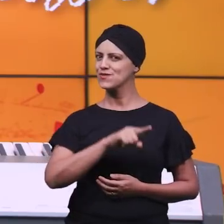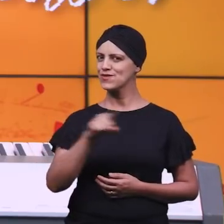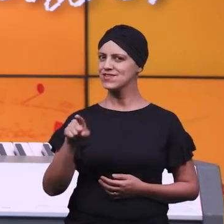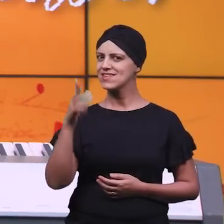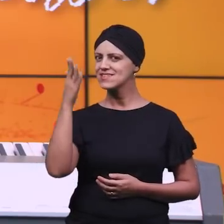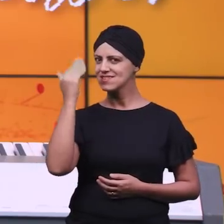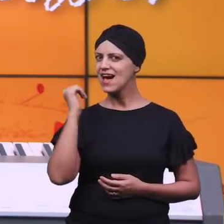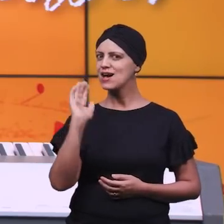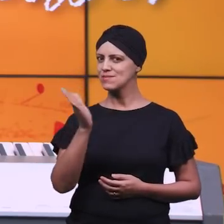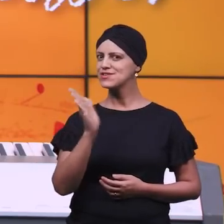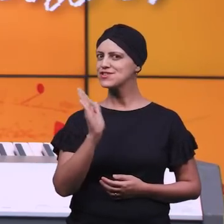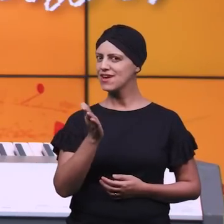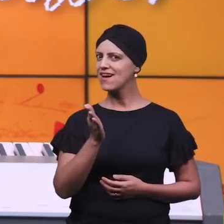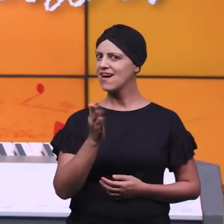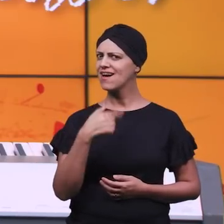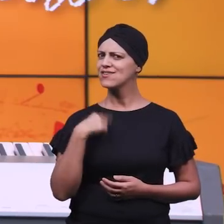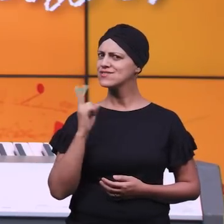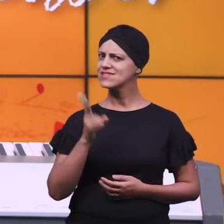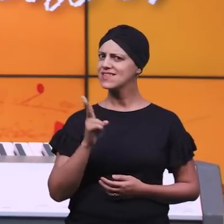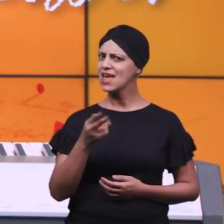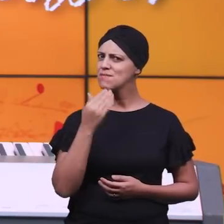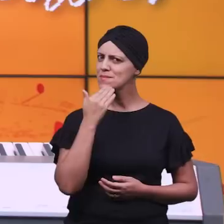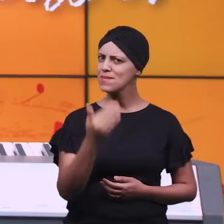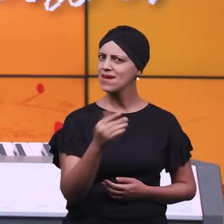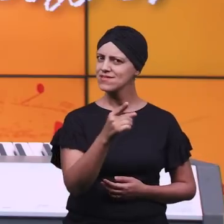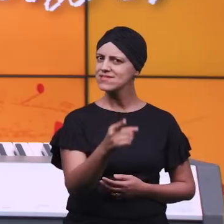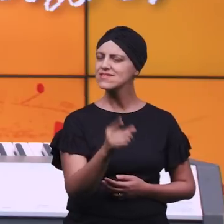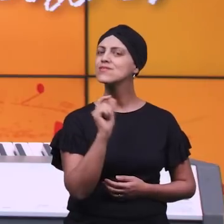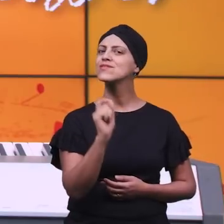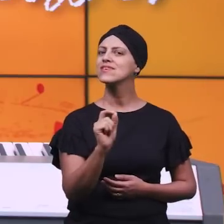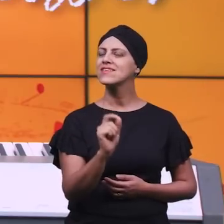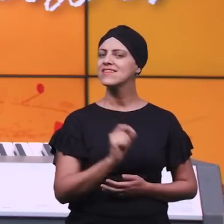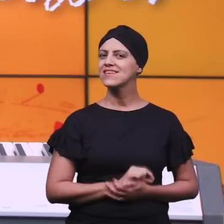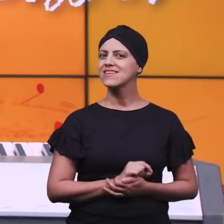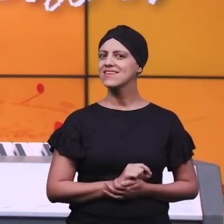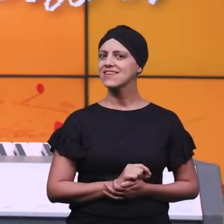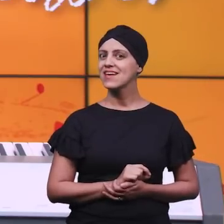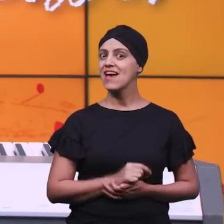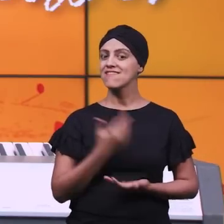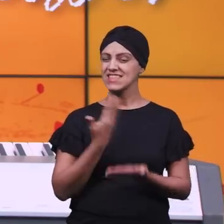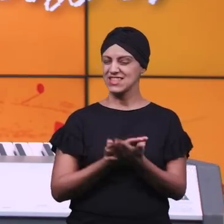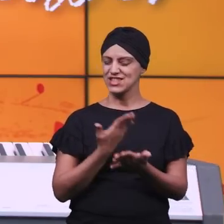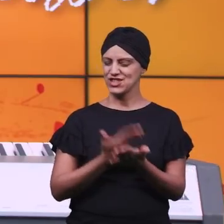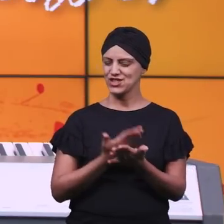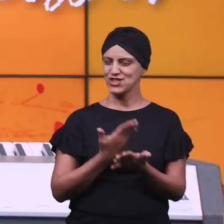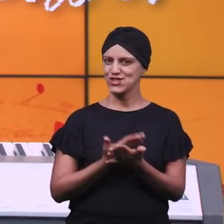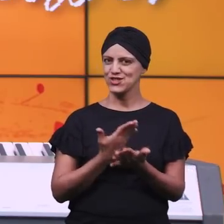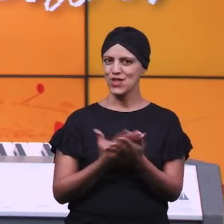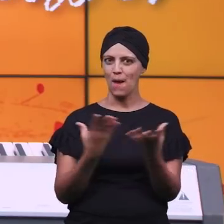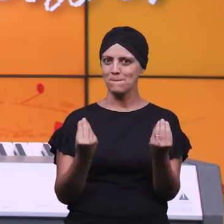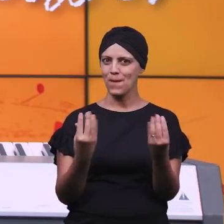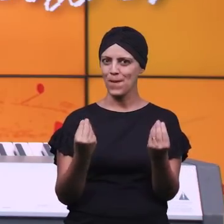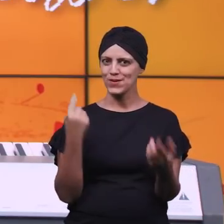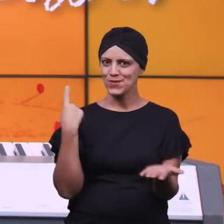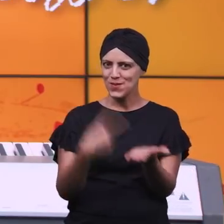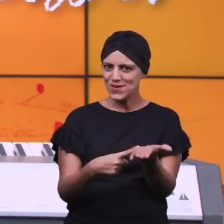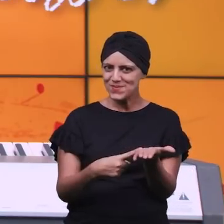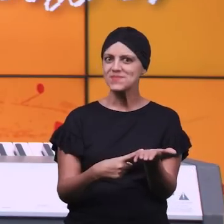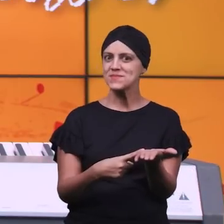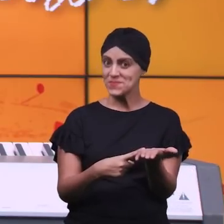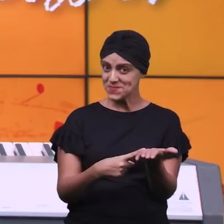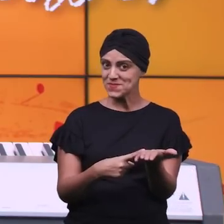que vocês já sabem que a tia sempre faz, que é, vamos estudar